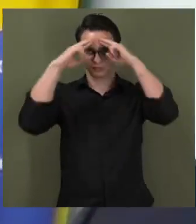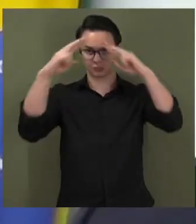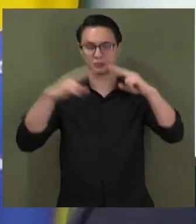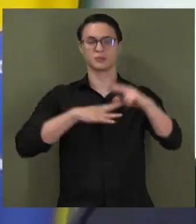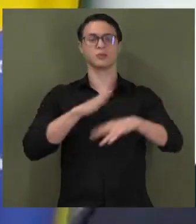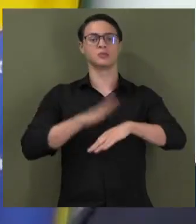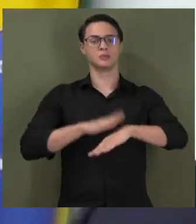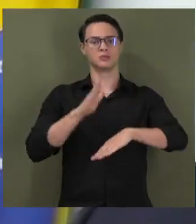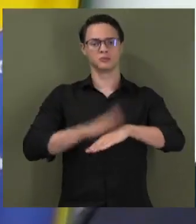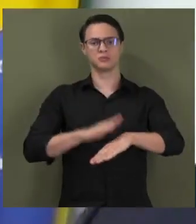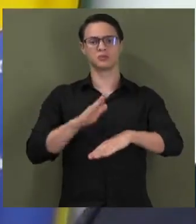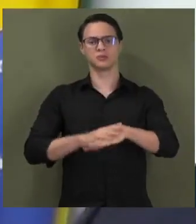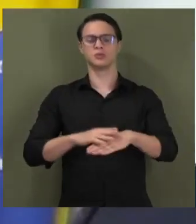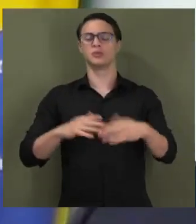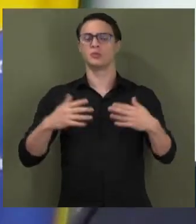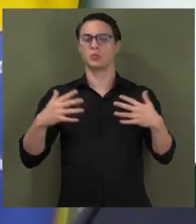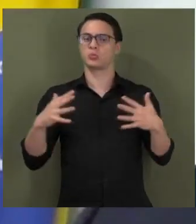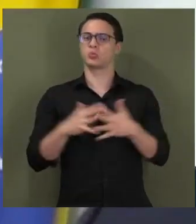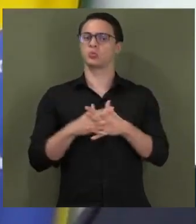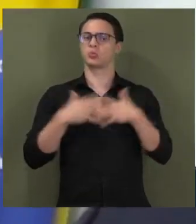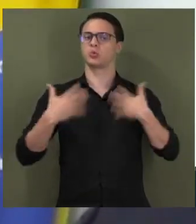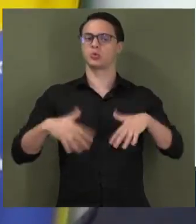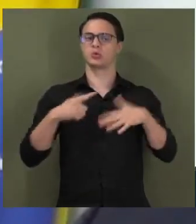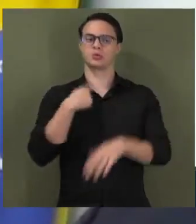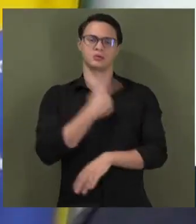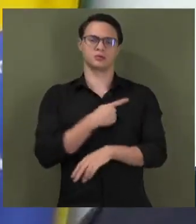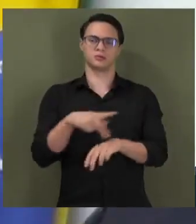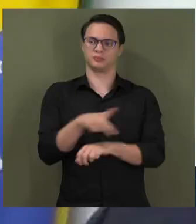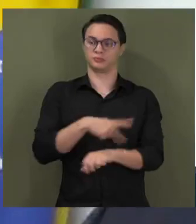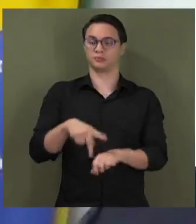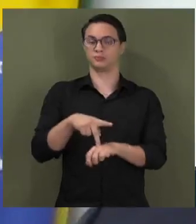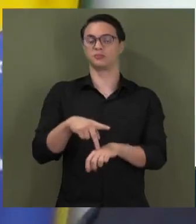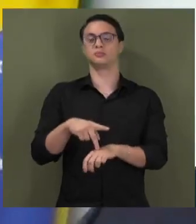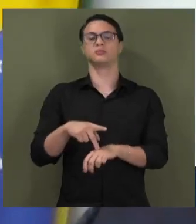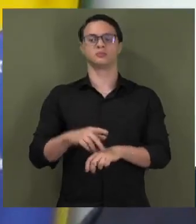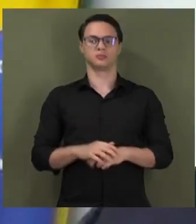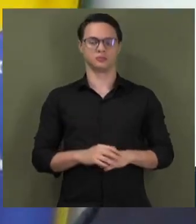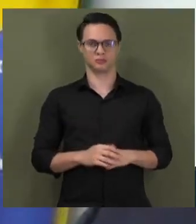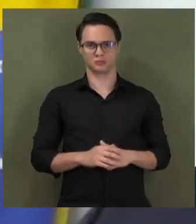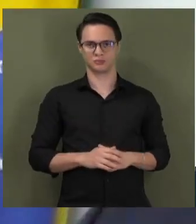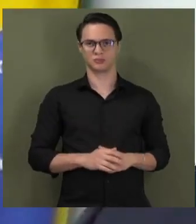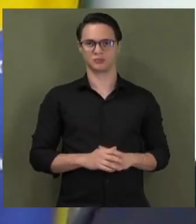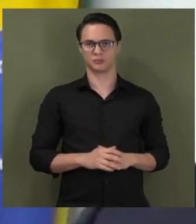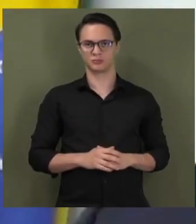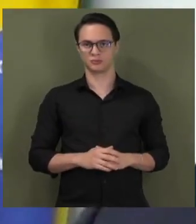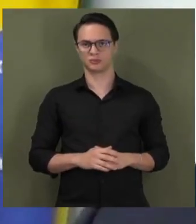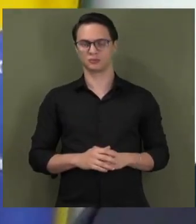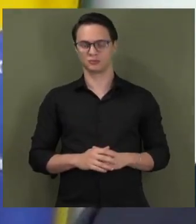momento dramático, crucial do nosso país, que é essa